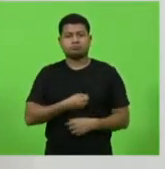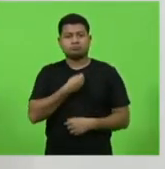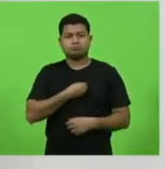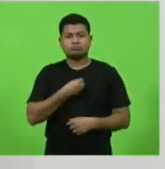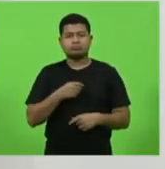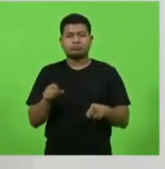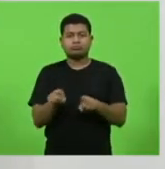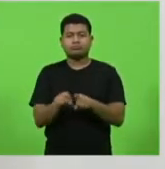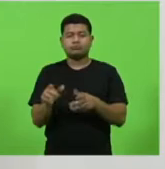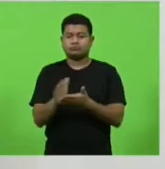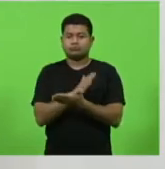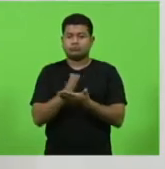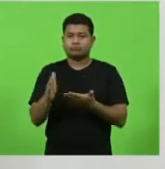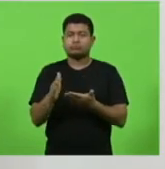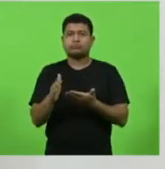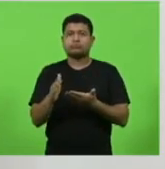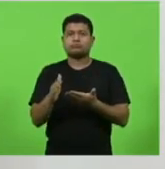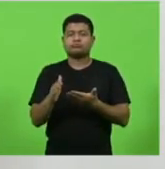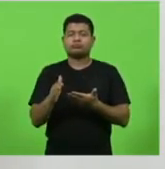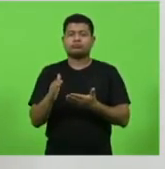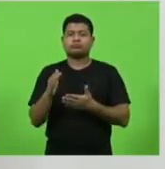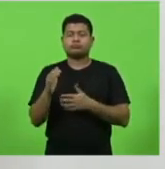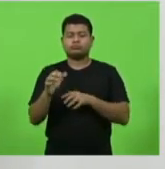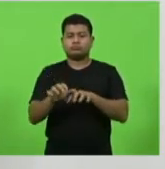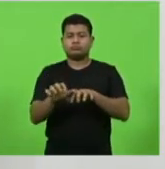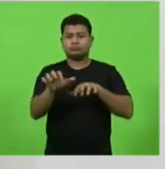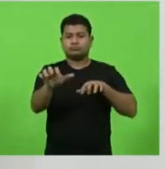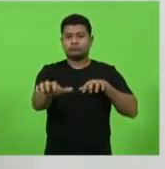via por web,